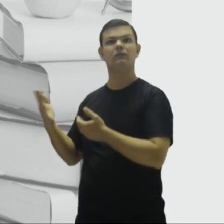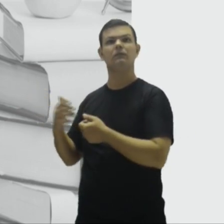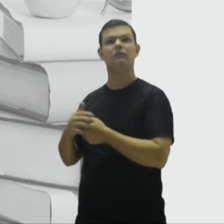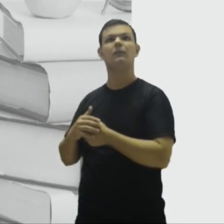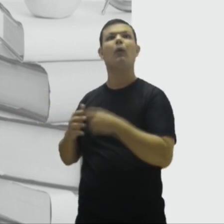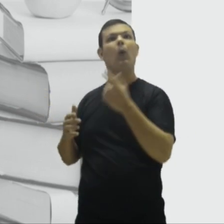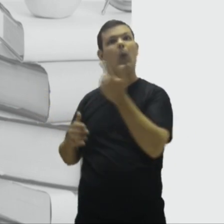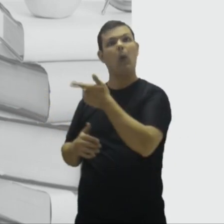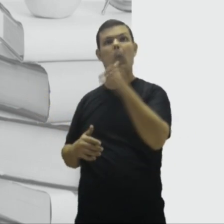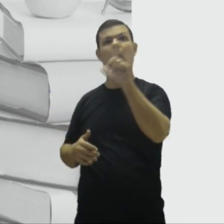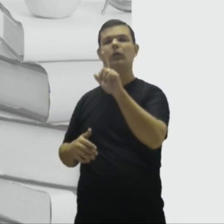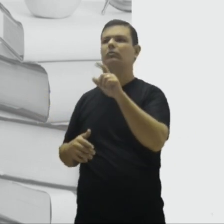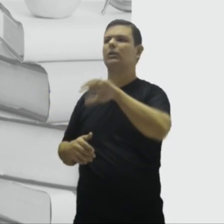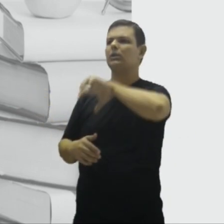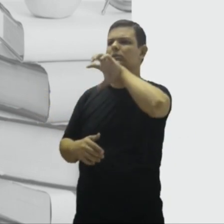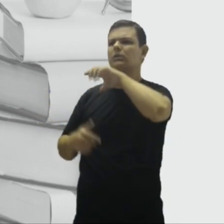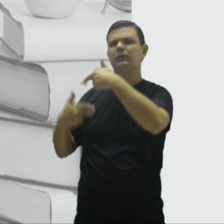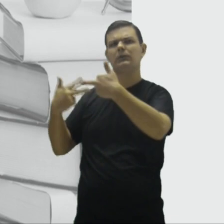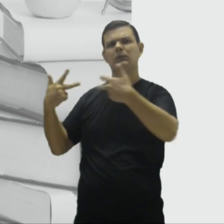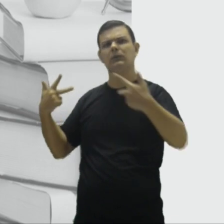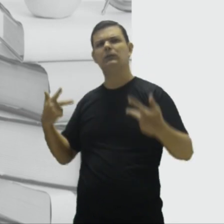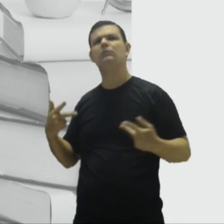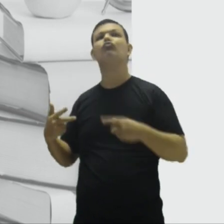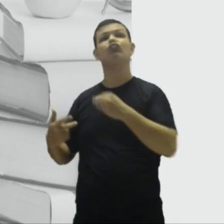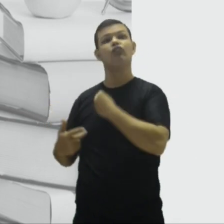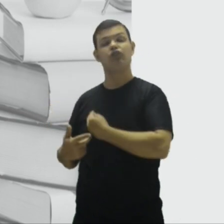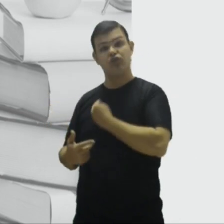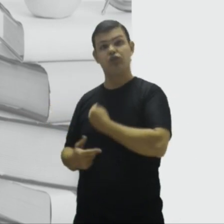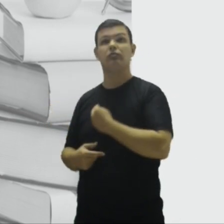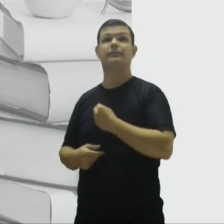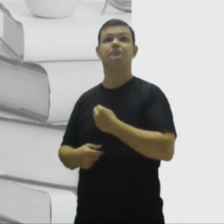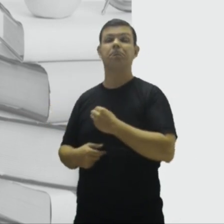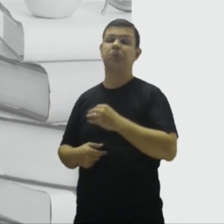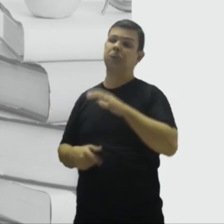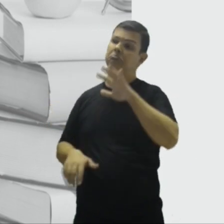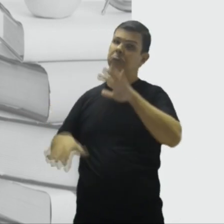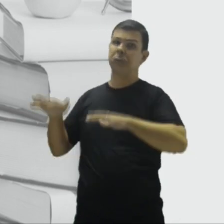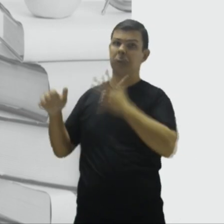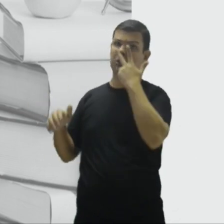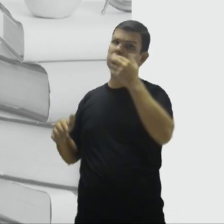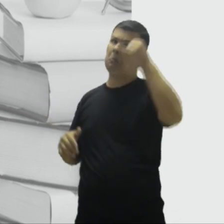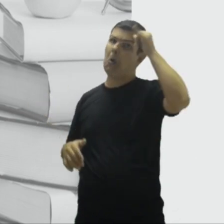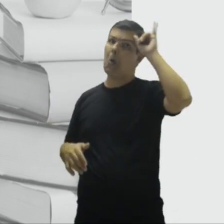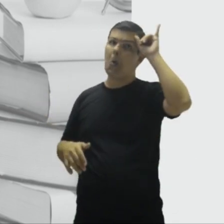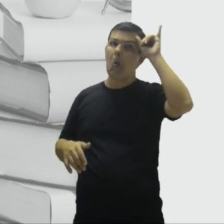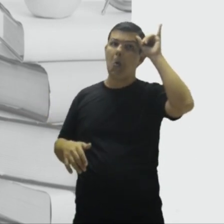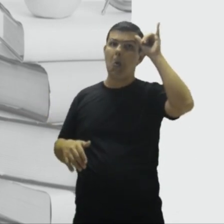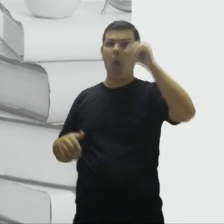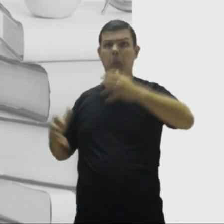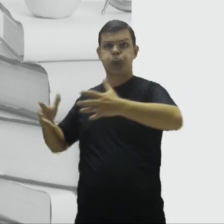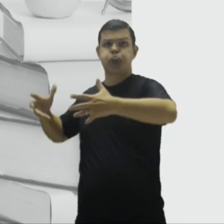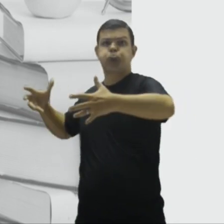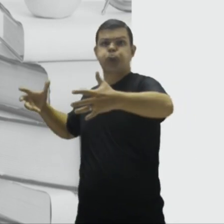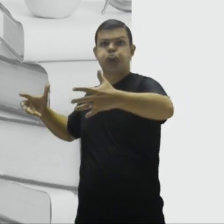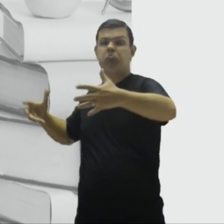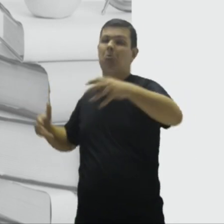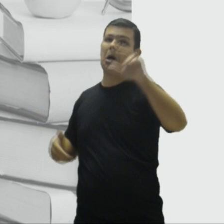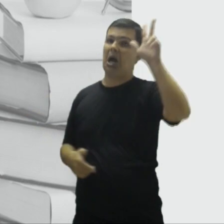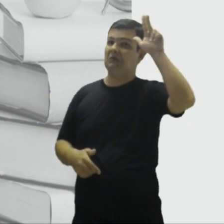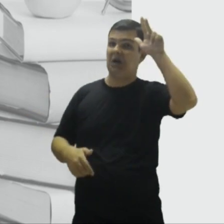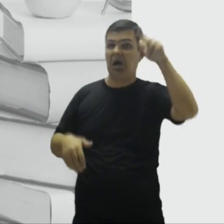É exemplo de um outro animal também existente. Provavelmente, né, um boi, um búfalo ou um